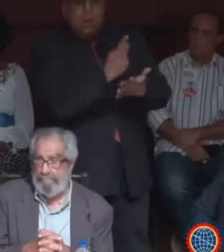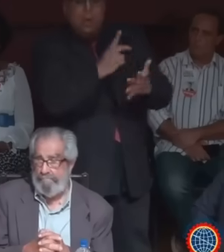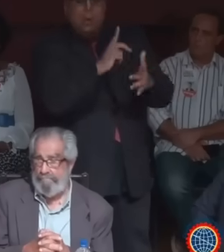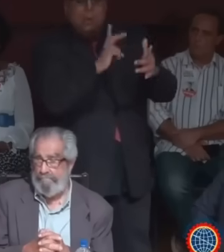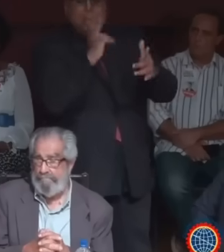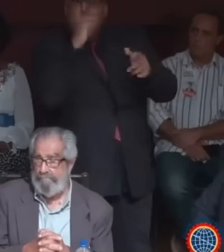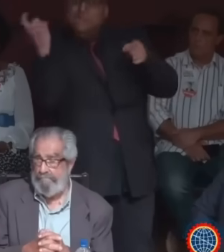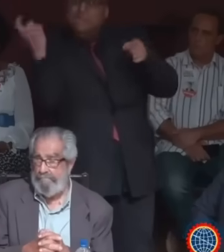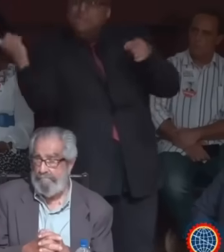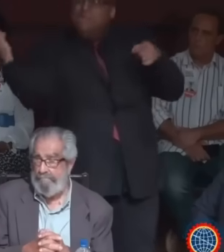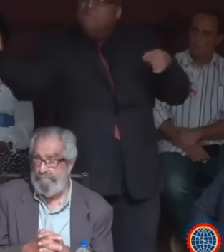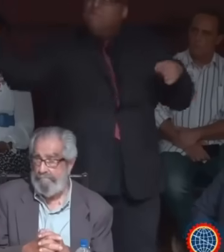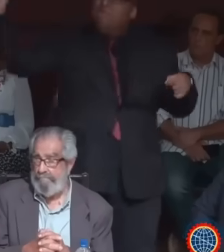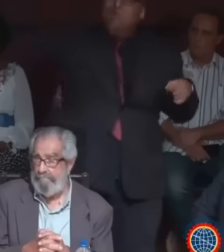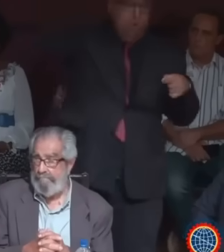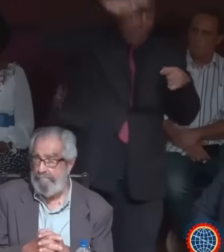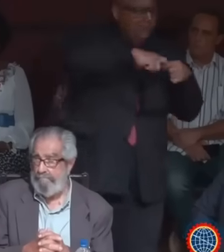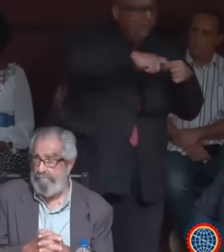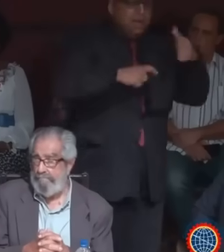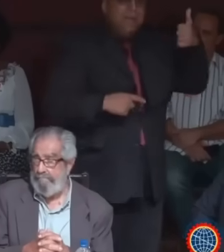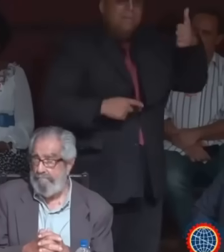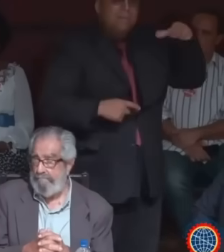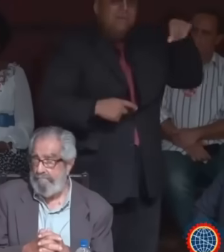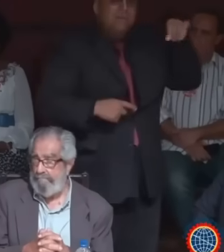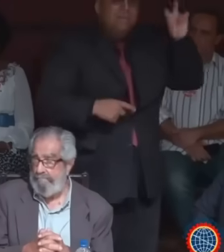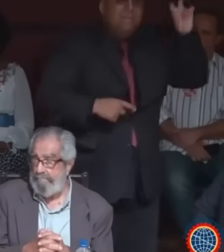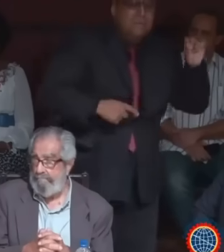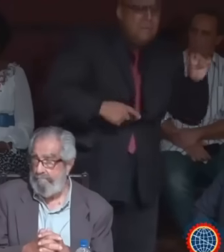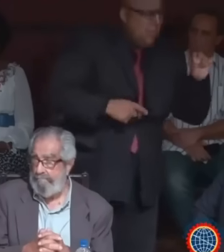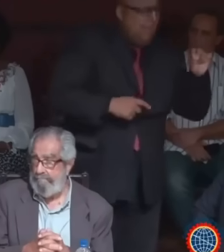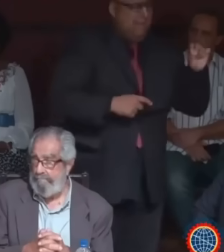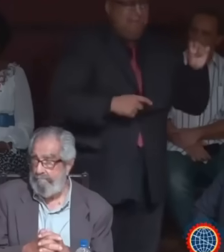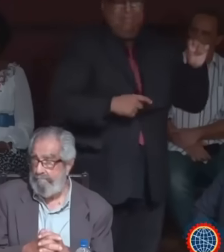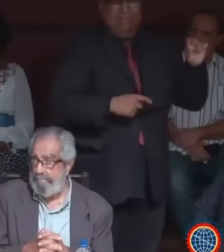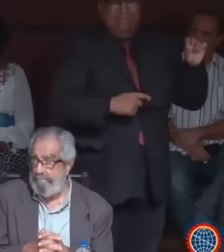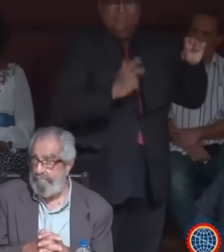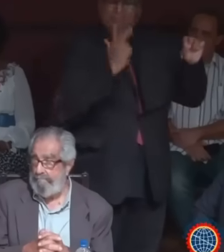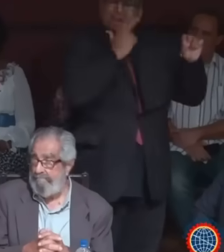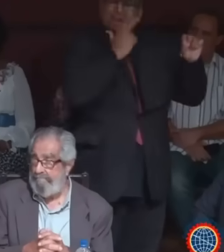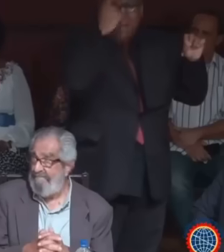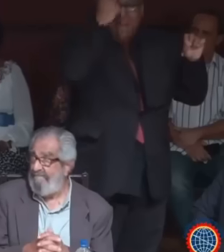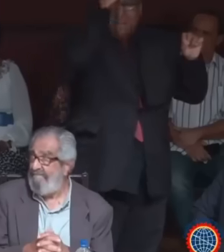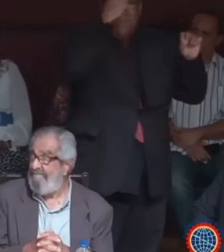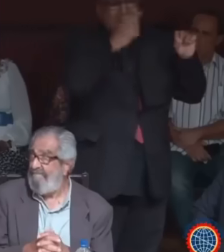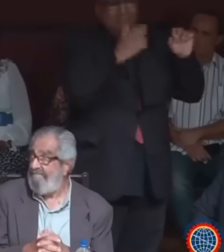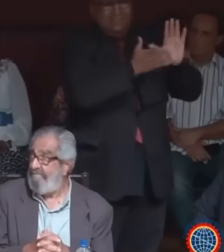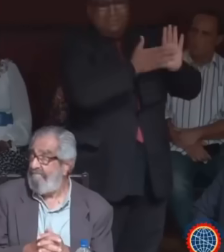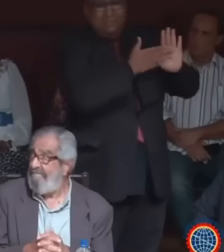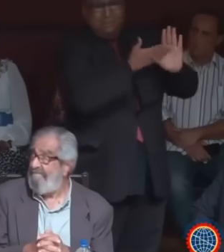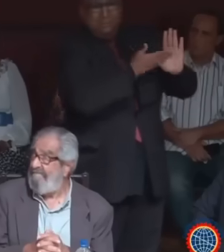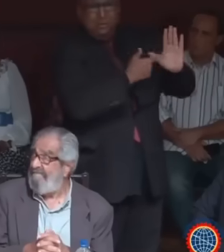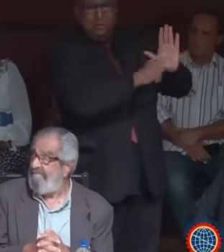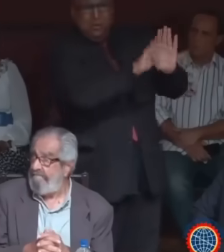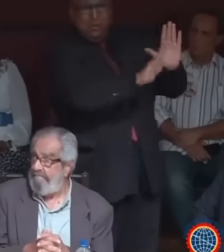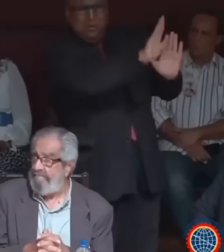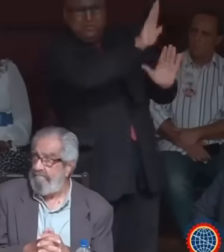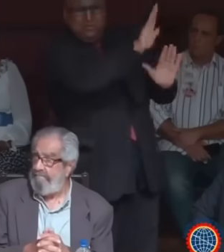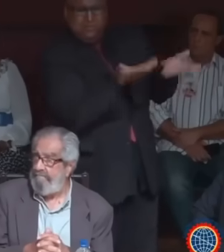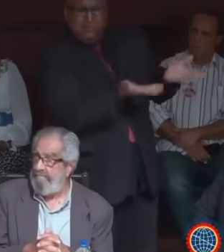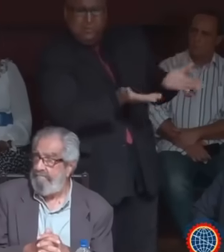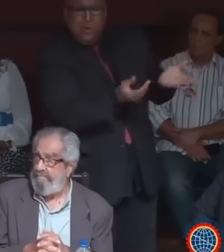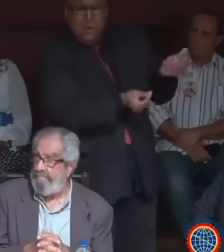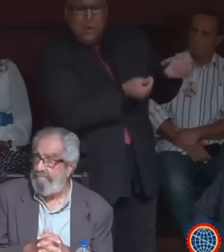remontar aos anos 50, quando nós estávamos defendendo as empresas estratégicas nacionais e os direitos